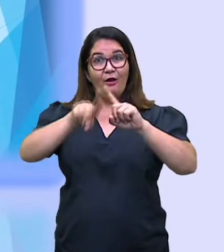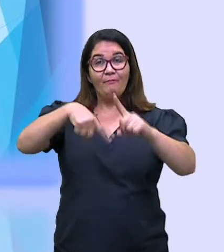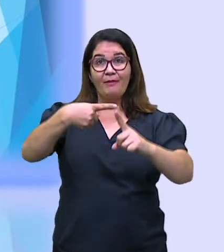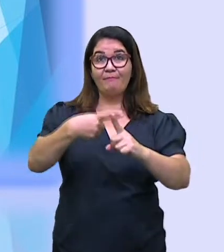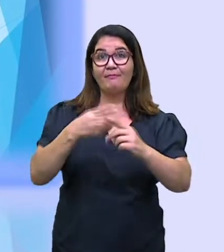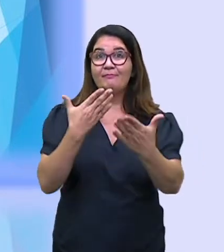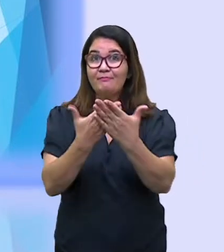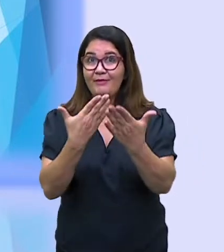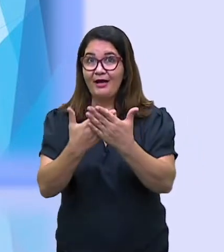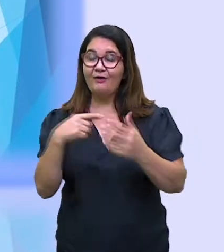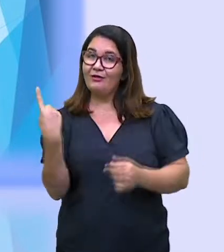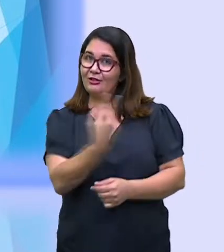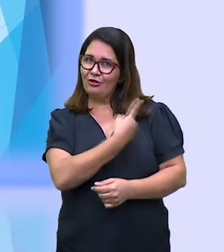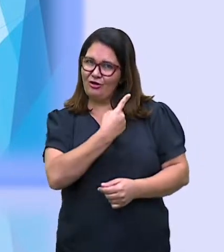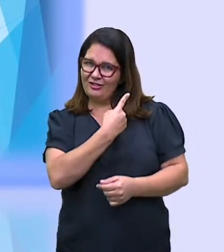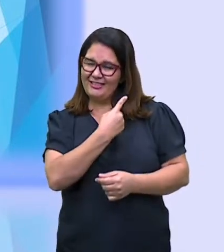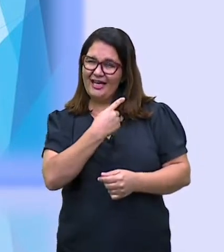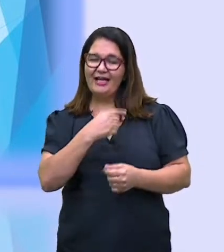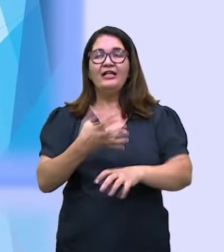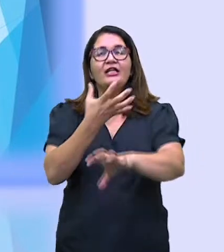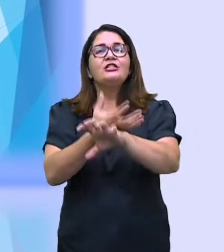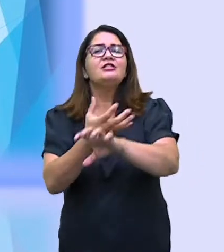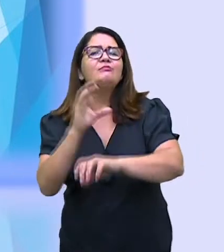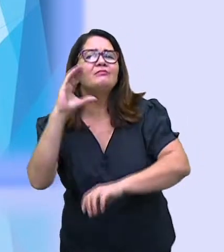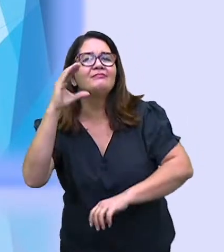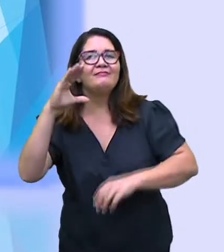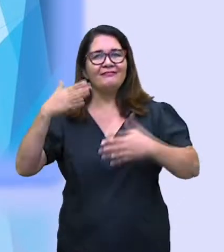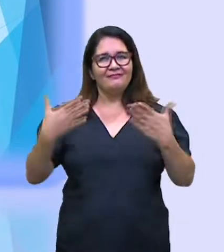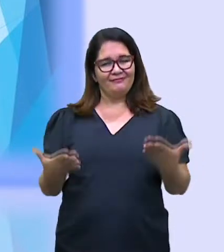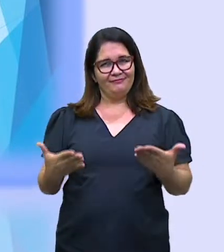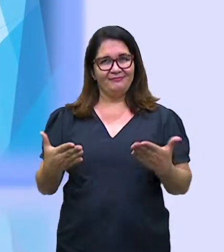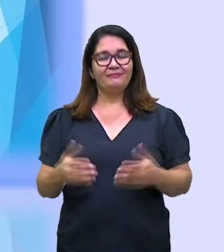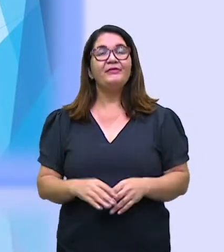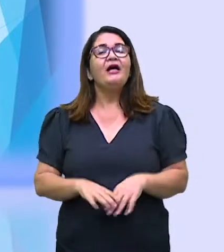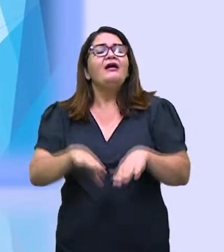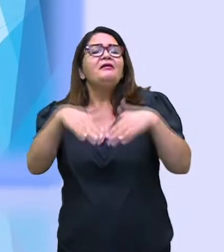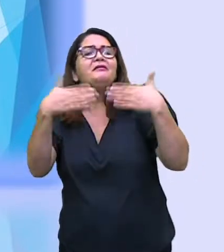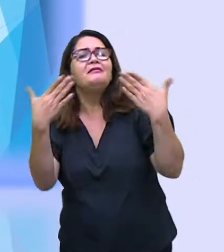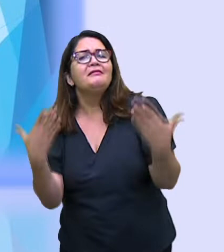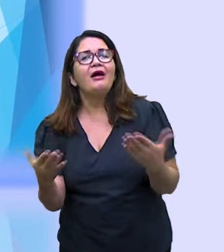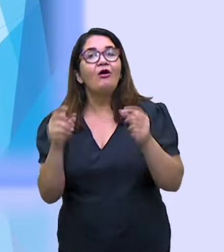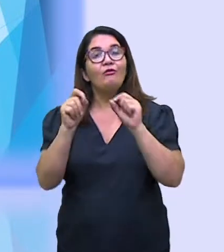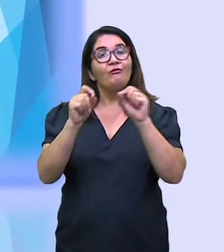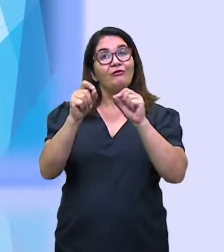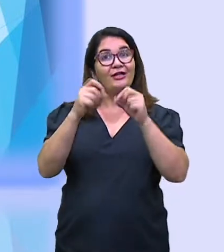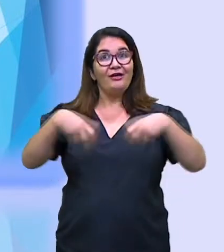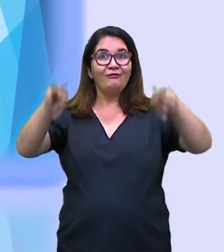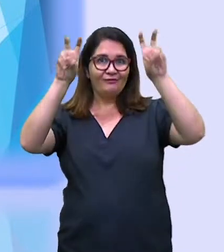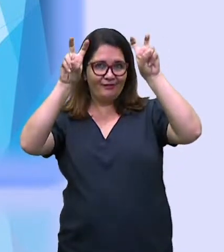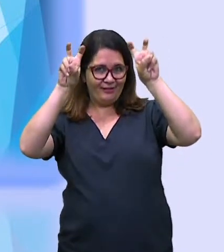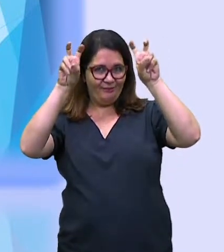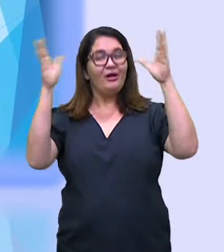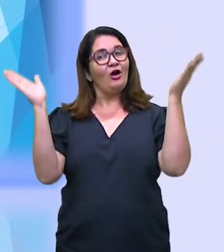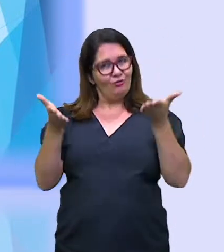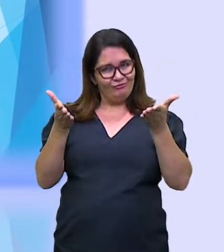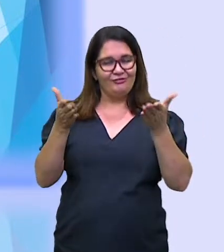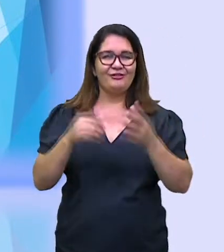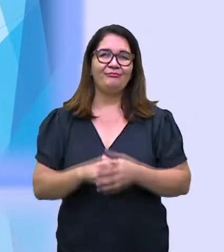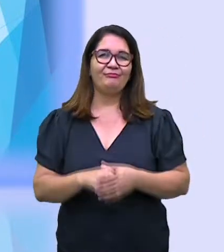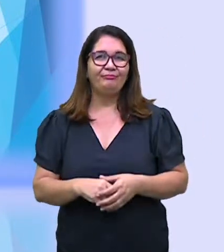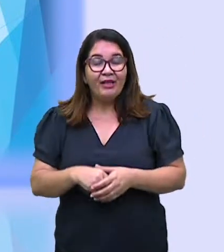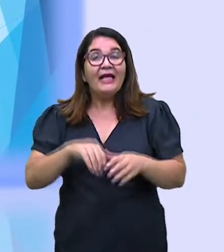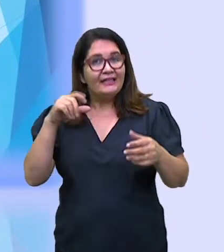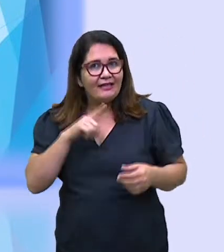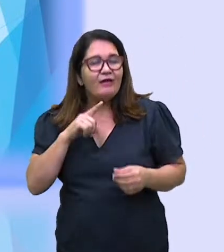aula nossa de ciências. E aí, o que será que nós vamos aprender hoje?